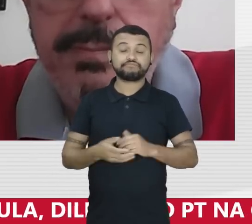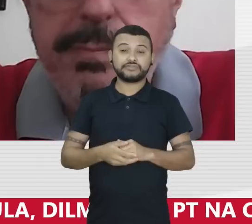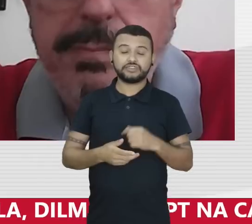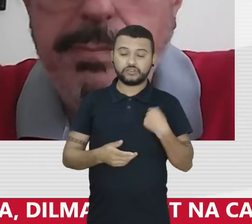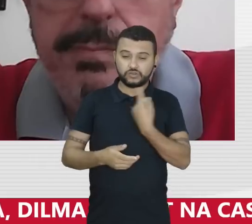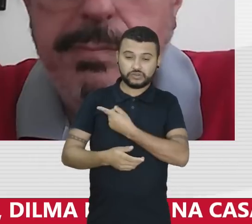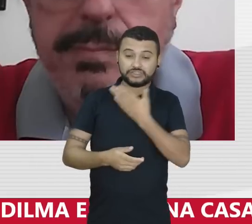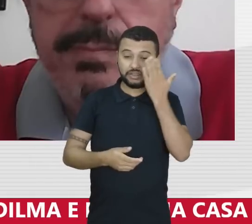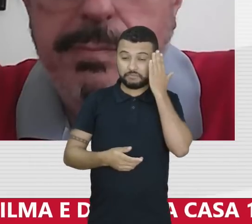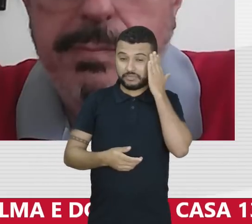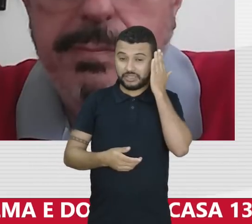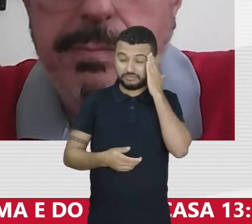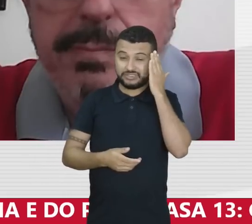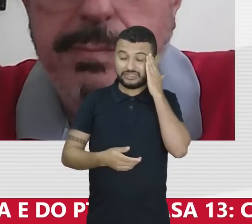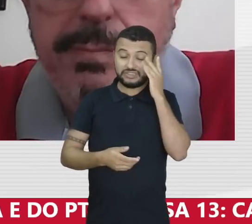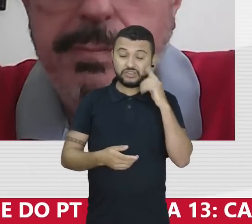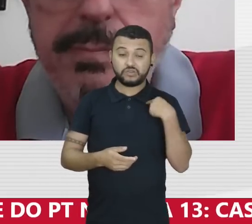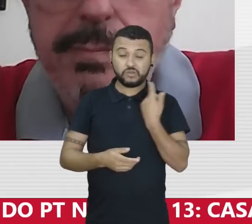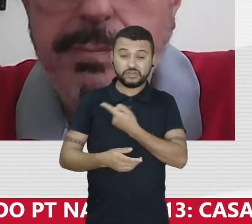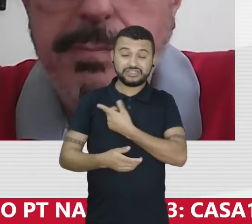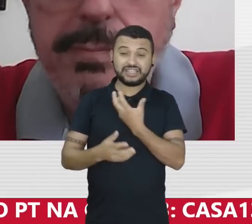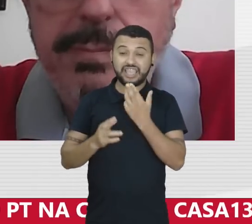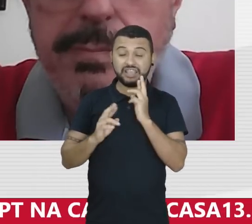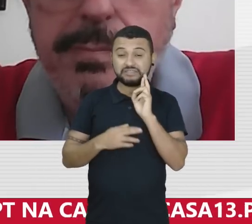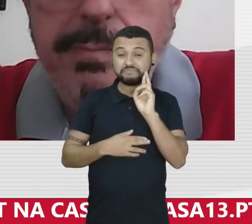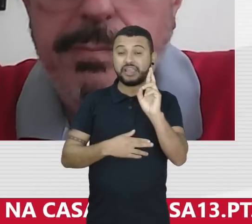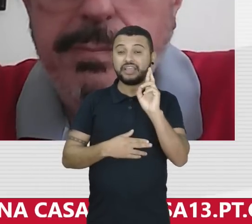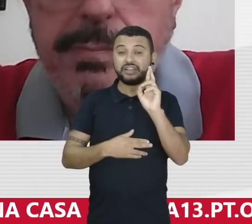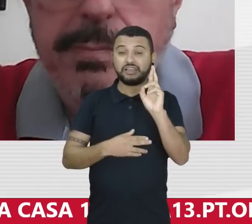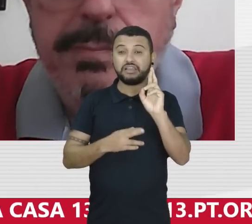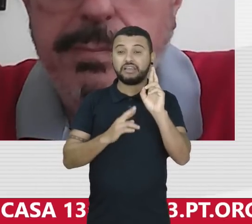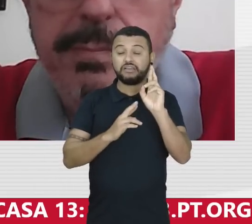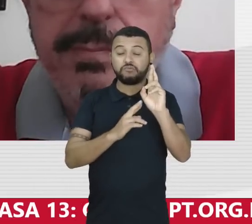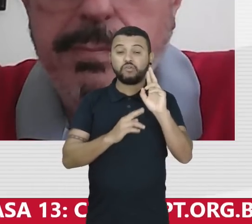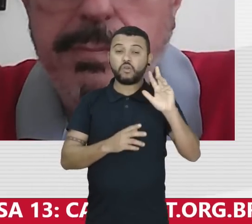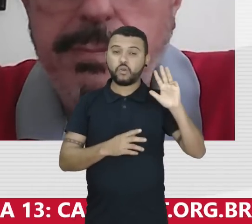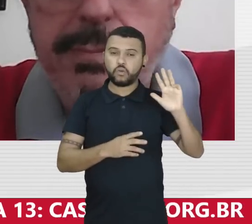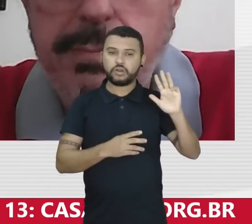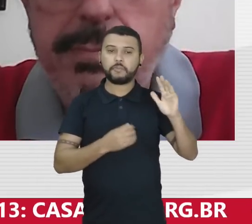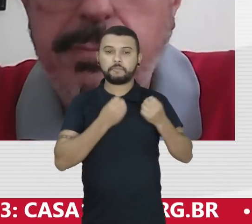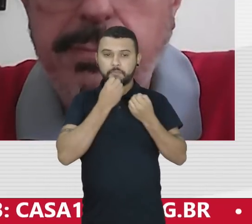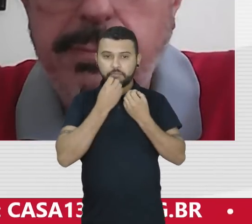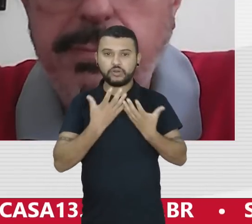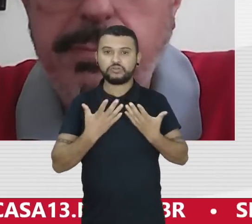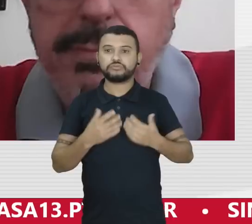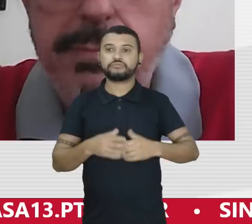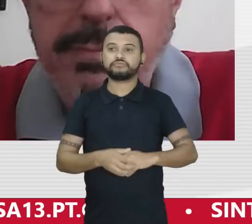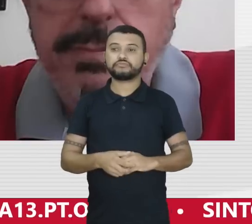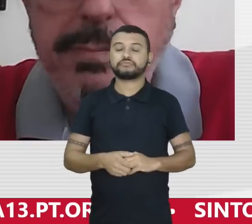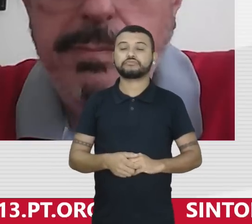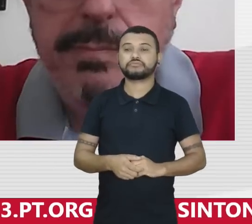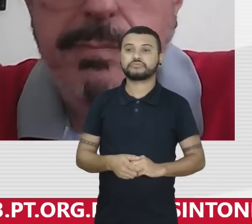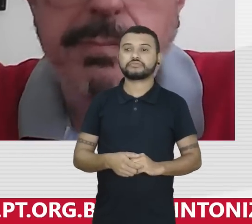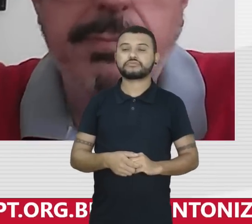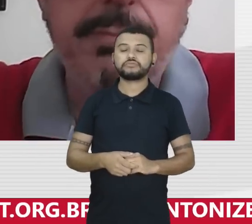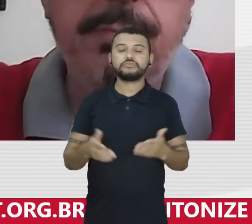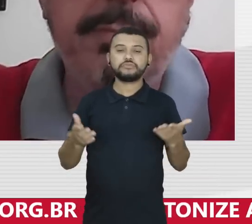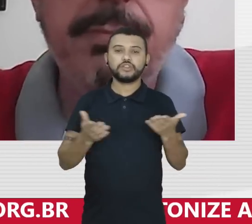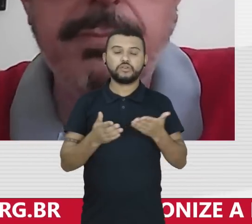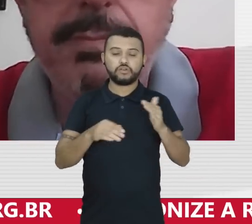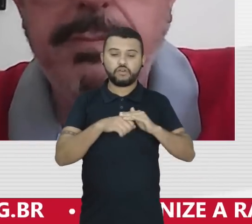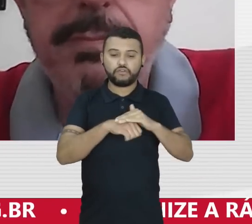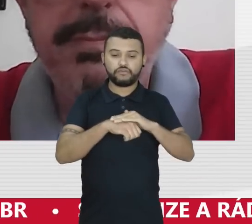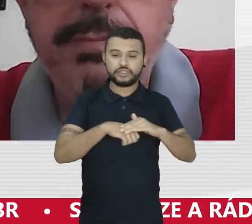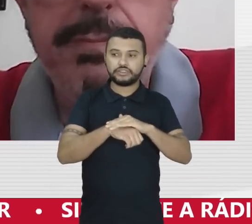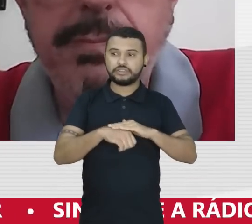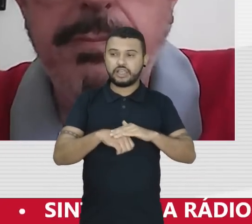nós acreditamos e esperamos que vai ser o governo do presidente Luiz Inácio Lula da Silva. Então, eu queria começar falando com